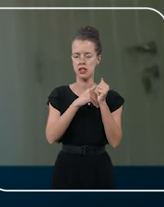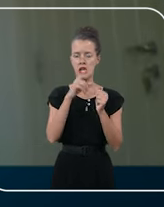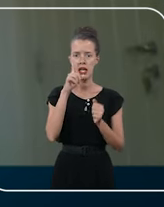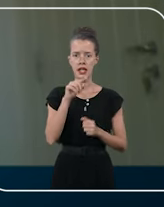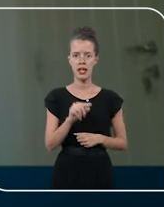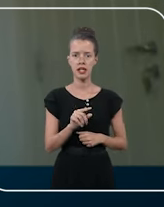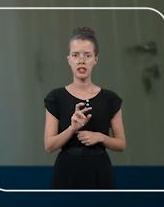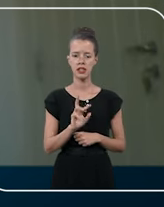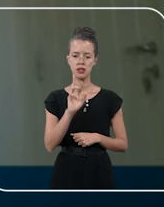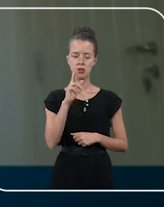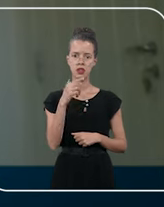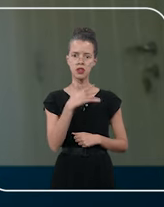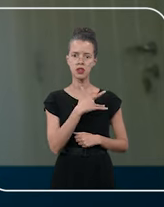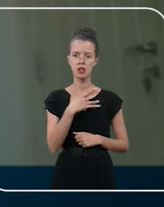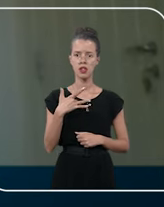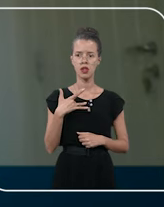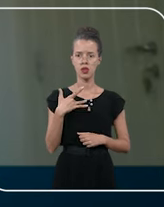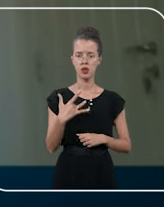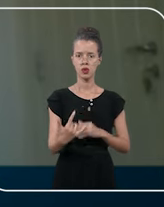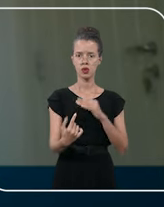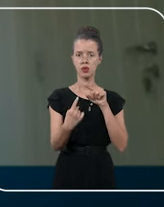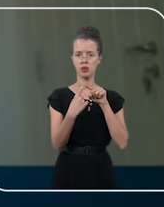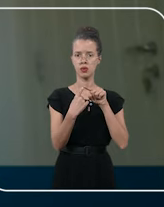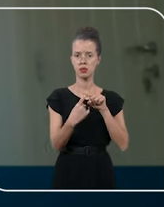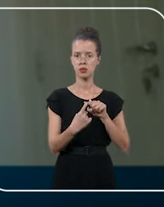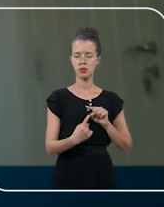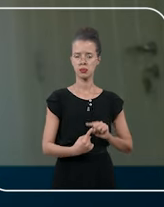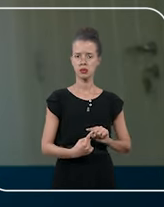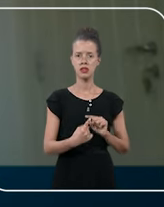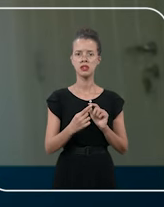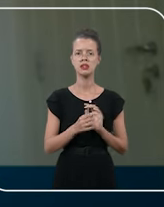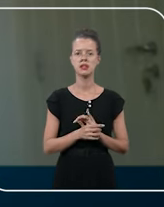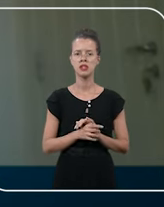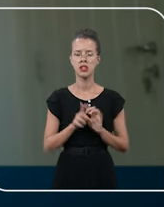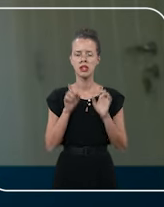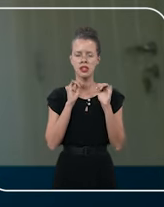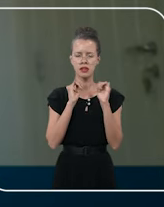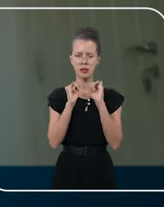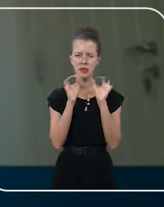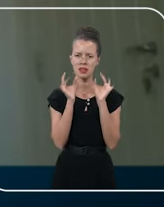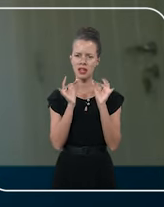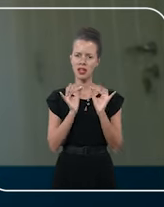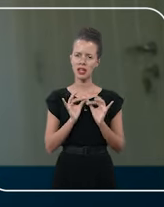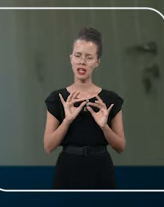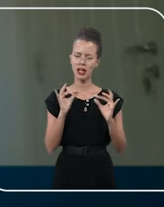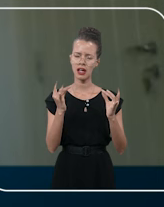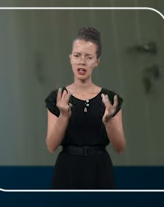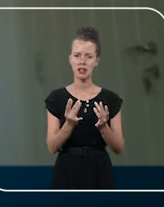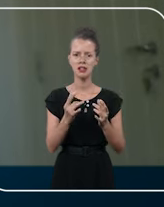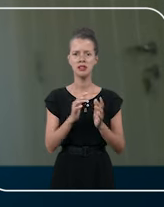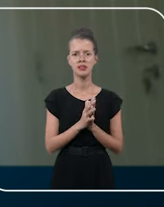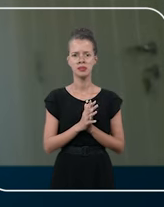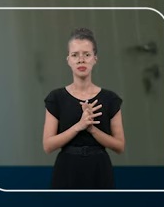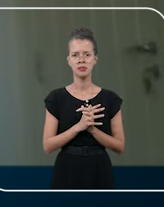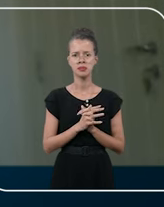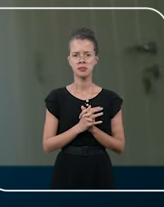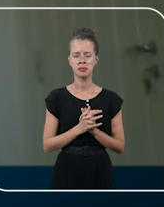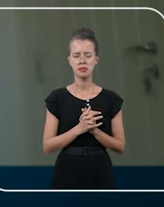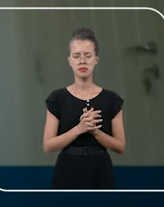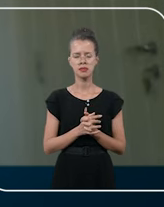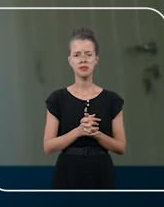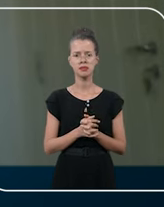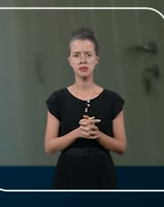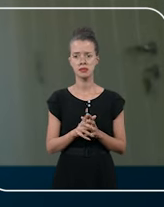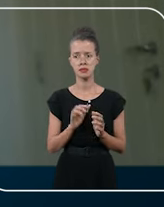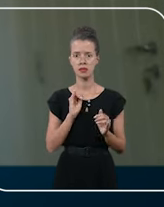saúde e que são dados sensíveis nossos. Então, essas informações, elas precisam ser guardadas de